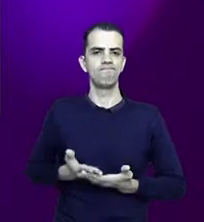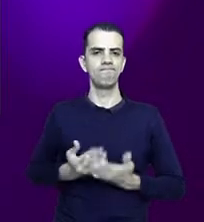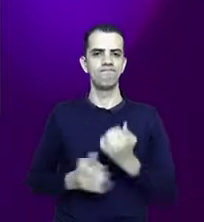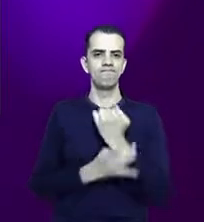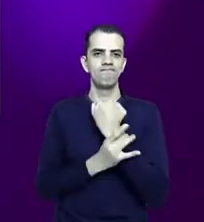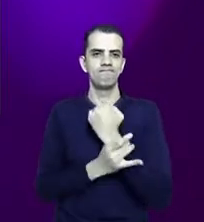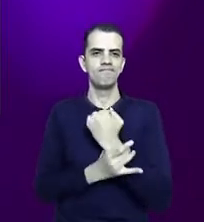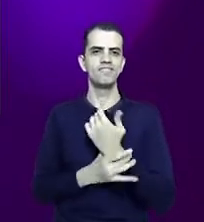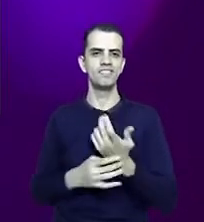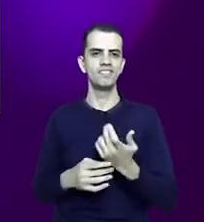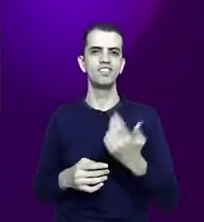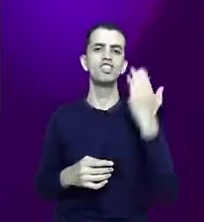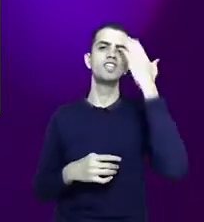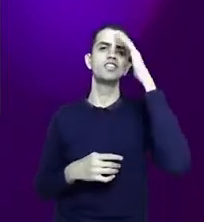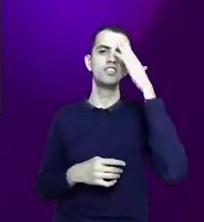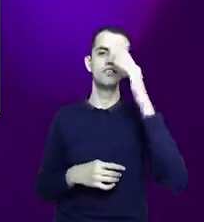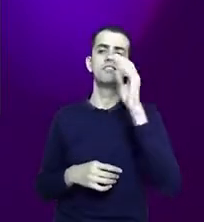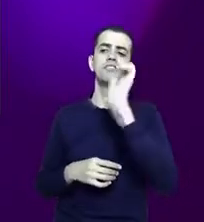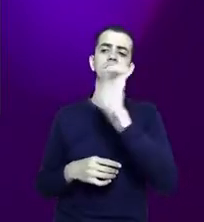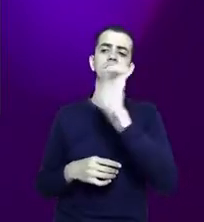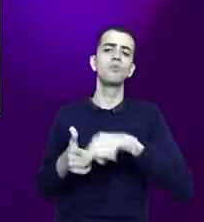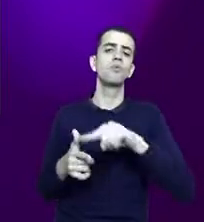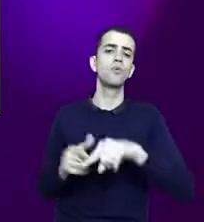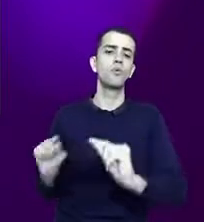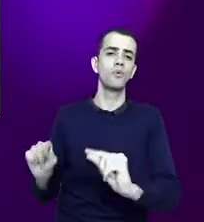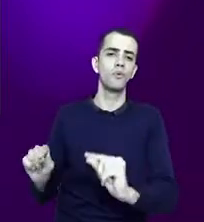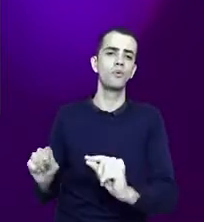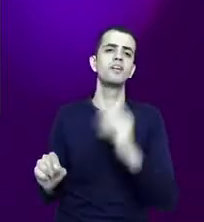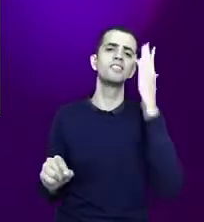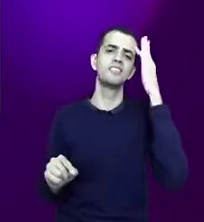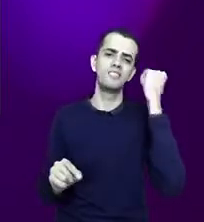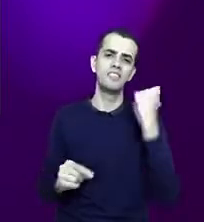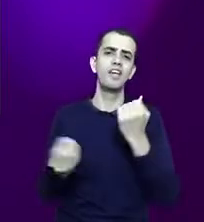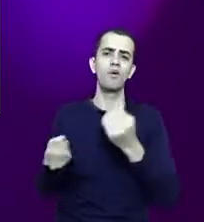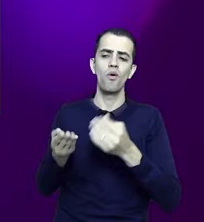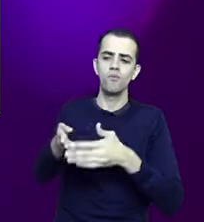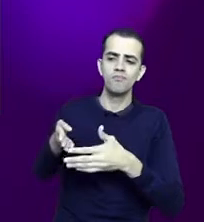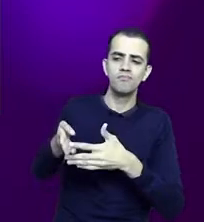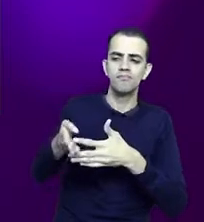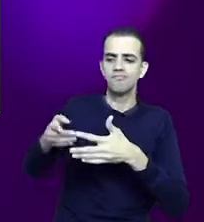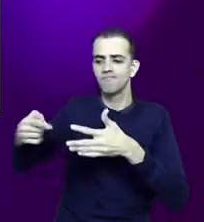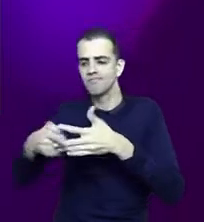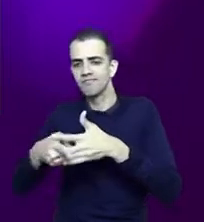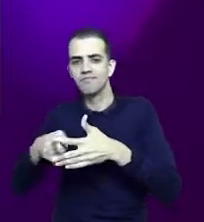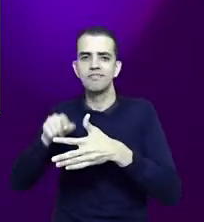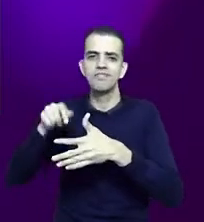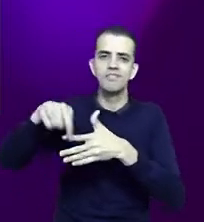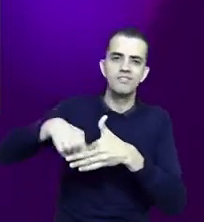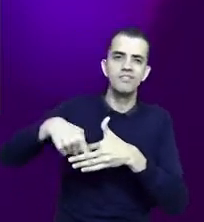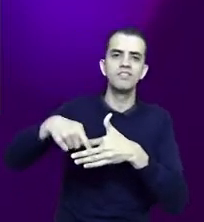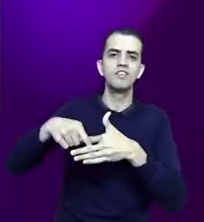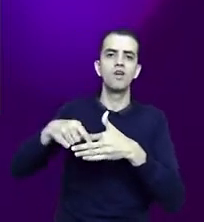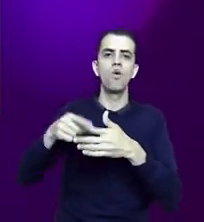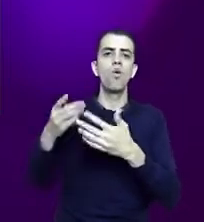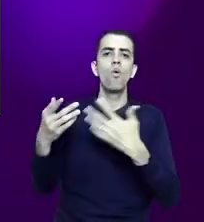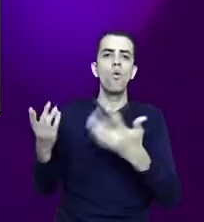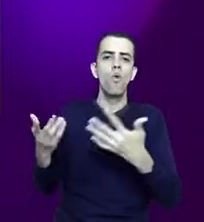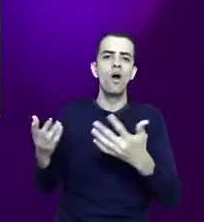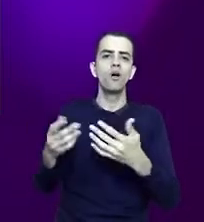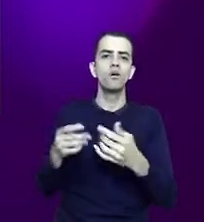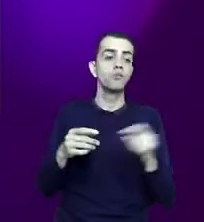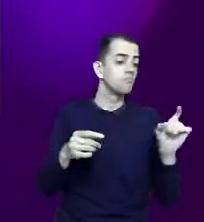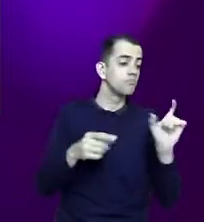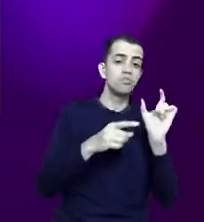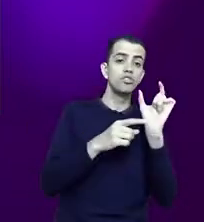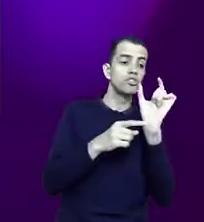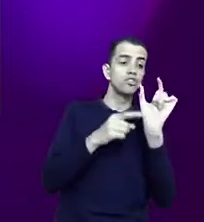cirurgia, porque ele já entendeu qual é a deformidade, ele já sabe a via de acesso mais adequada, qual o ângulo da osteotomia, qual implante ele vai